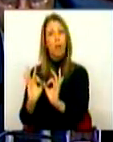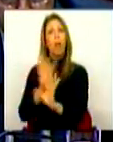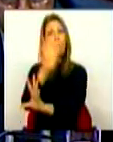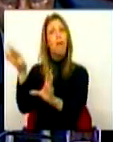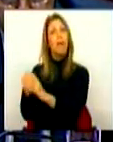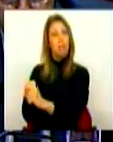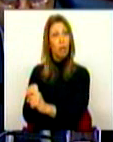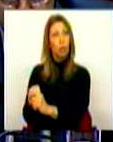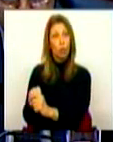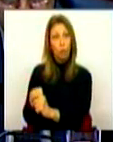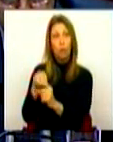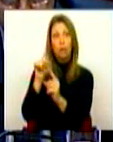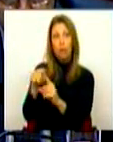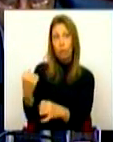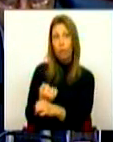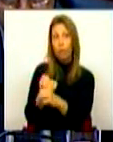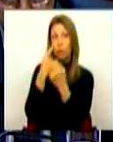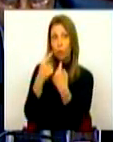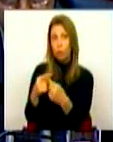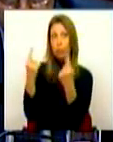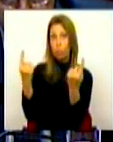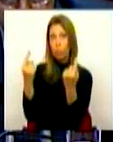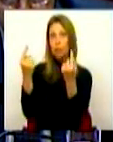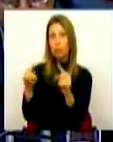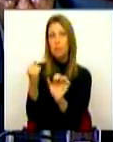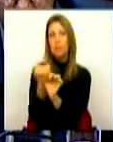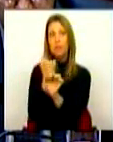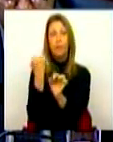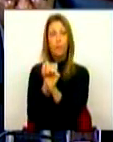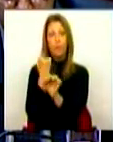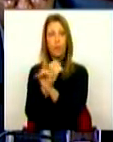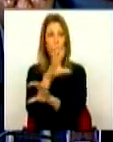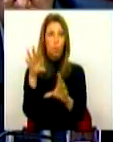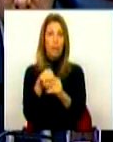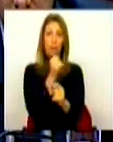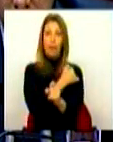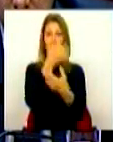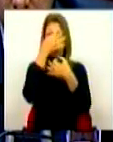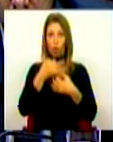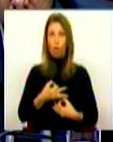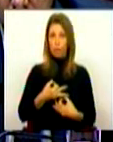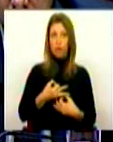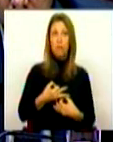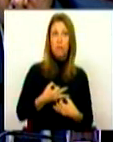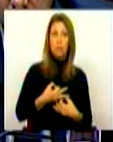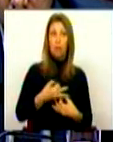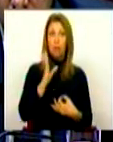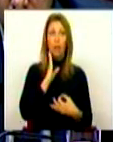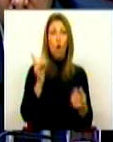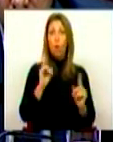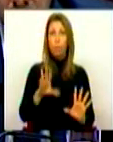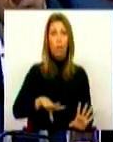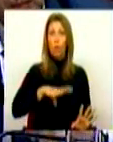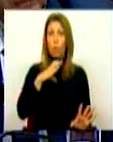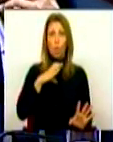sejam colocados os funcionários públicos que prestam serviço na residência oficial, que não dependem da confiança